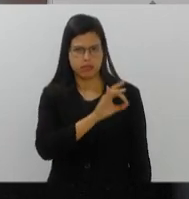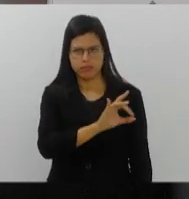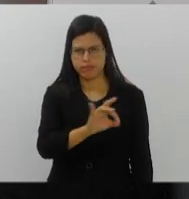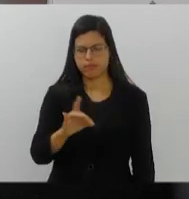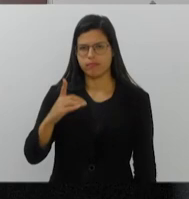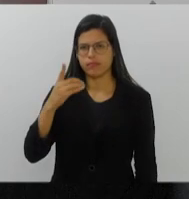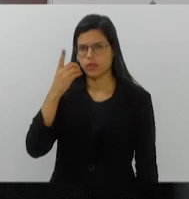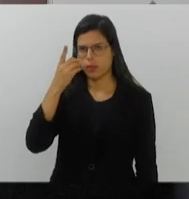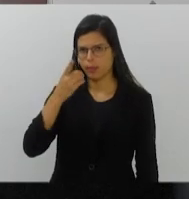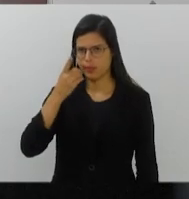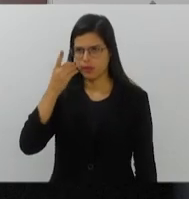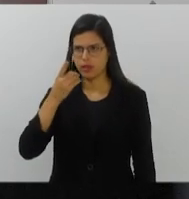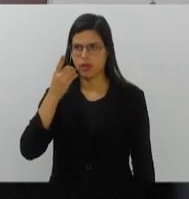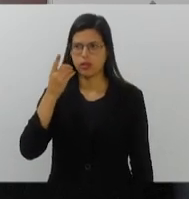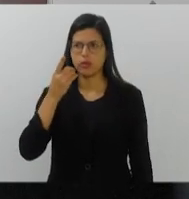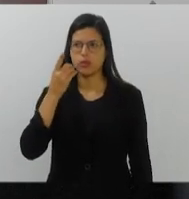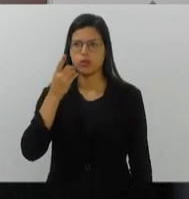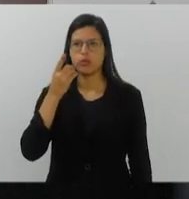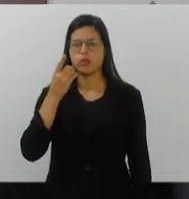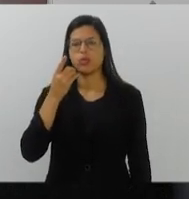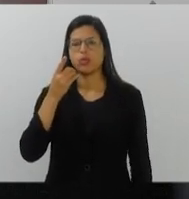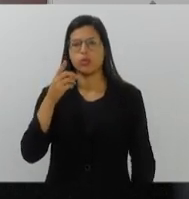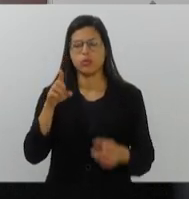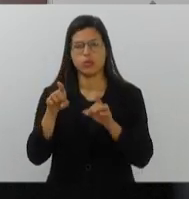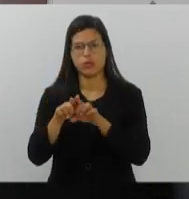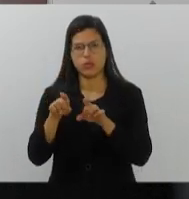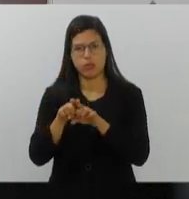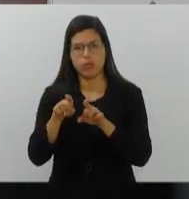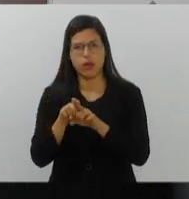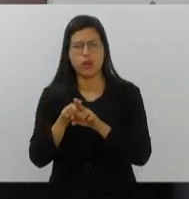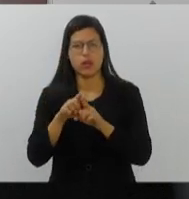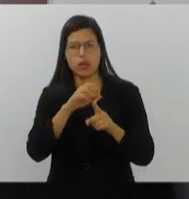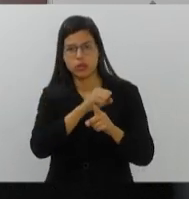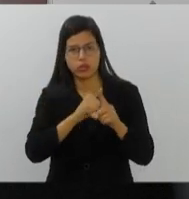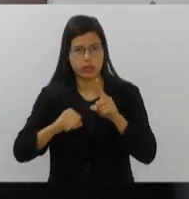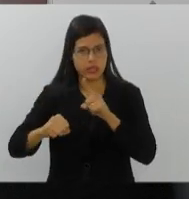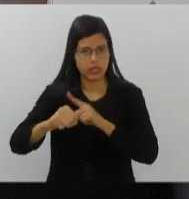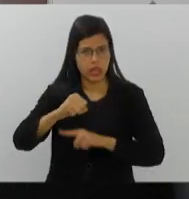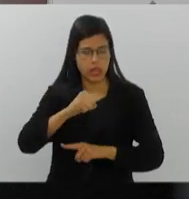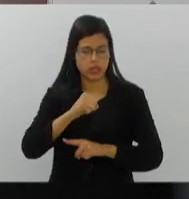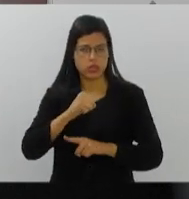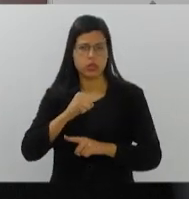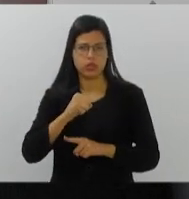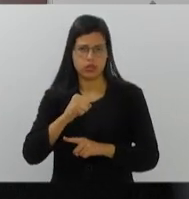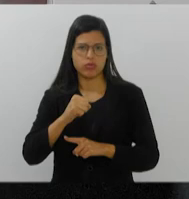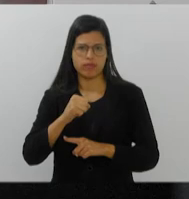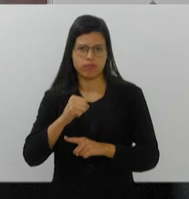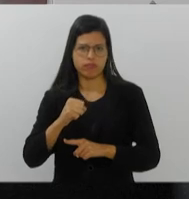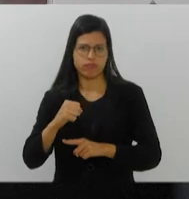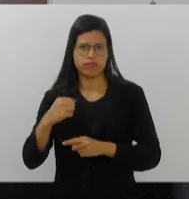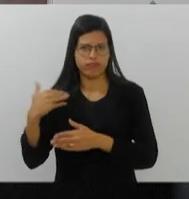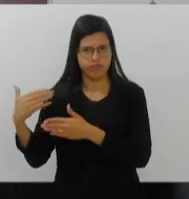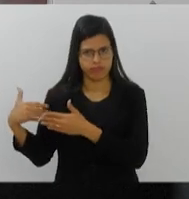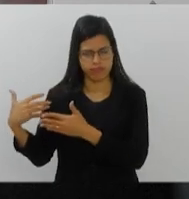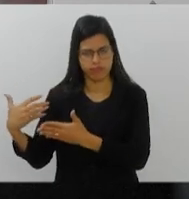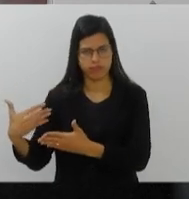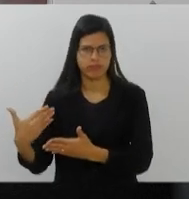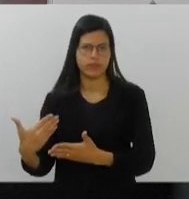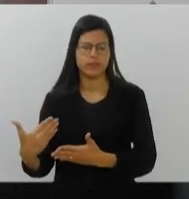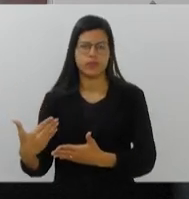aqui, e, sobretudo, da sociedade civil, que, ao longo dessa jornada, que,